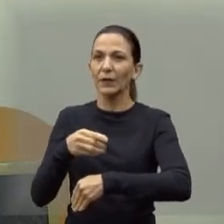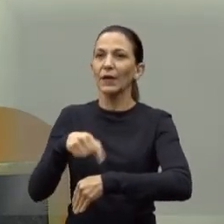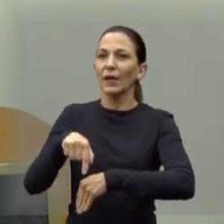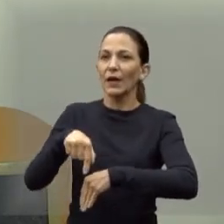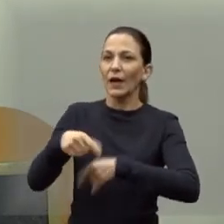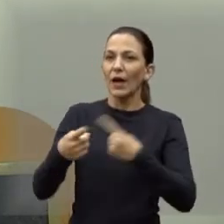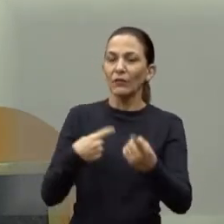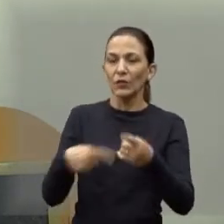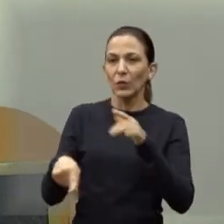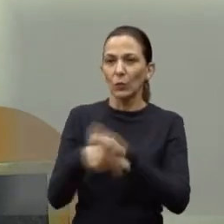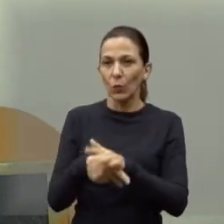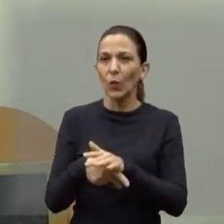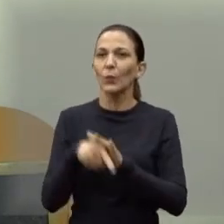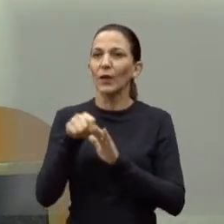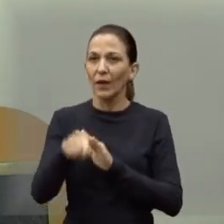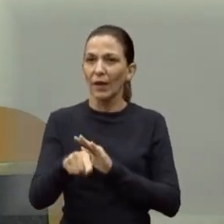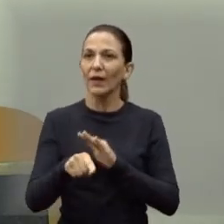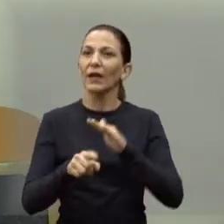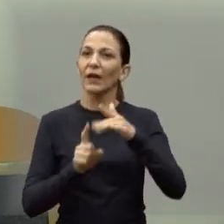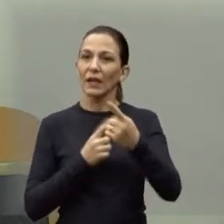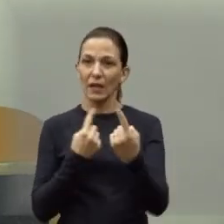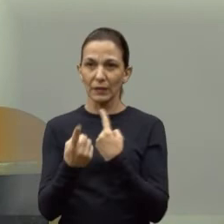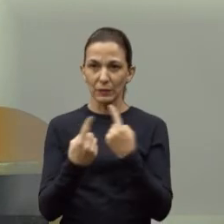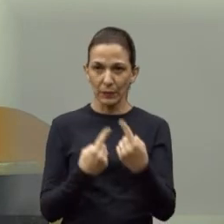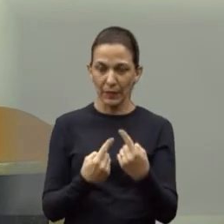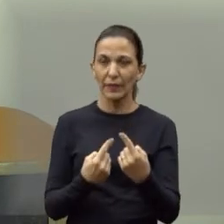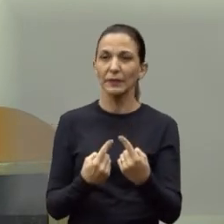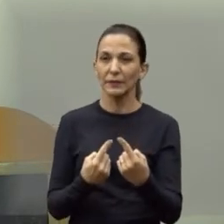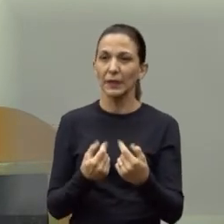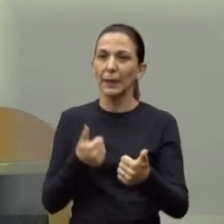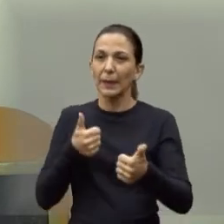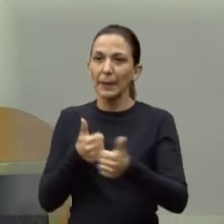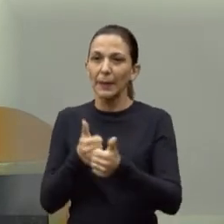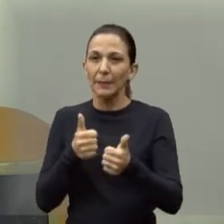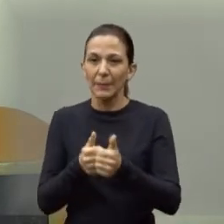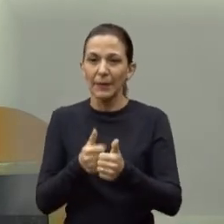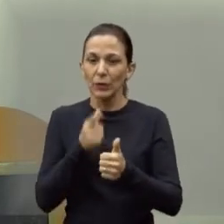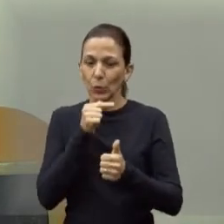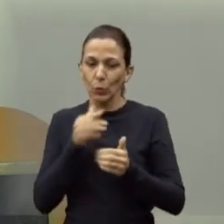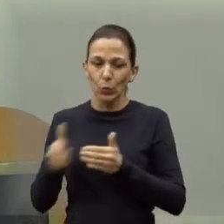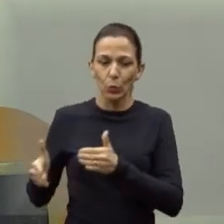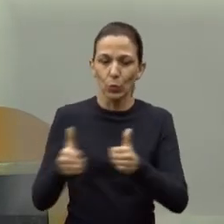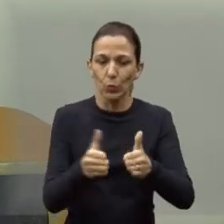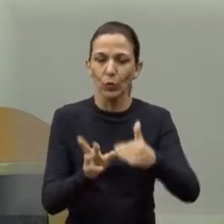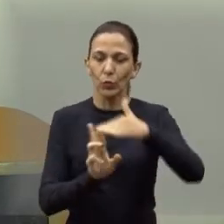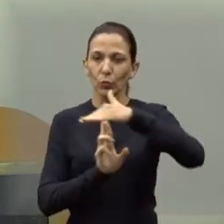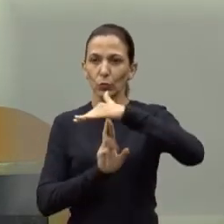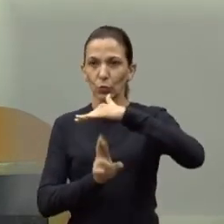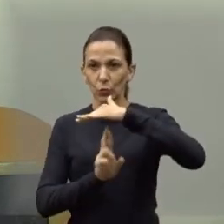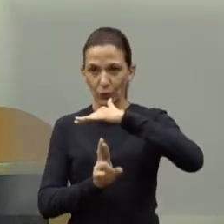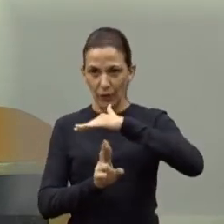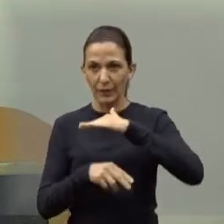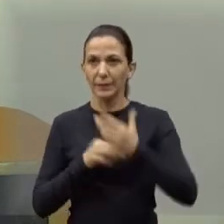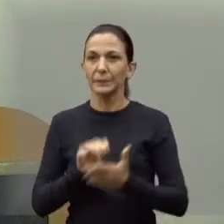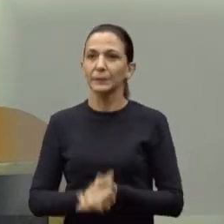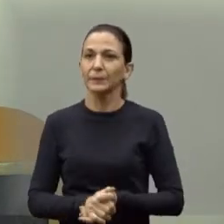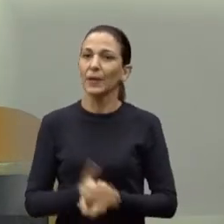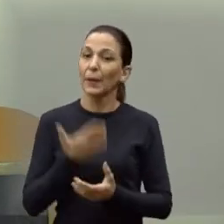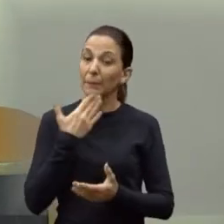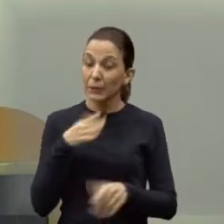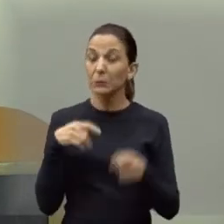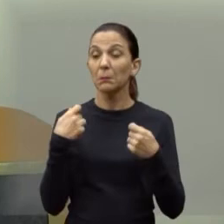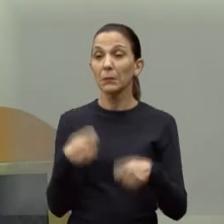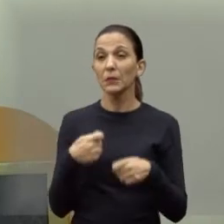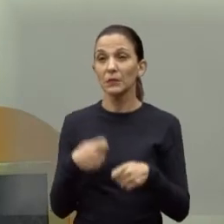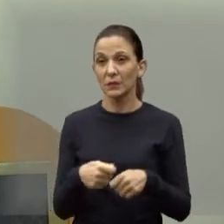Antônia Camargo de Oliveira, Via Expressa, no trecho que margeia o Córrego do Ouro, na altura do terminal rodoviário. O pedido é extremamente